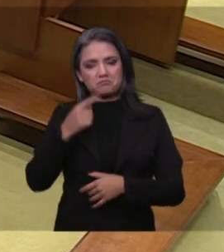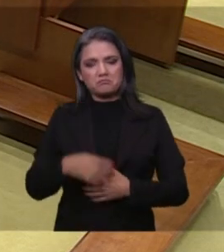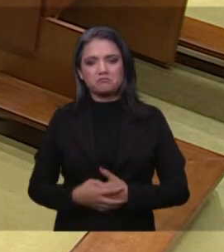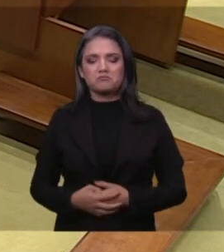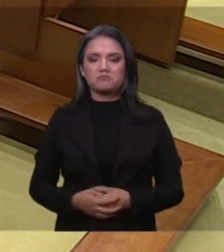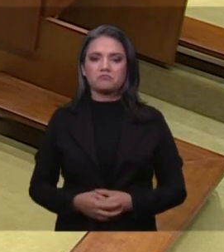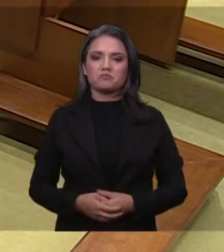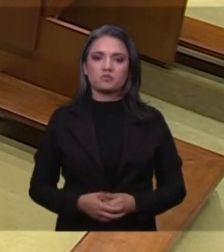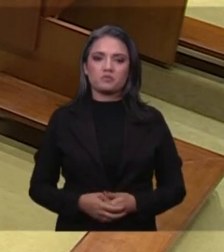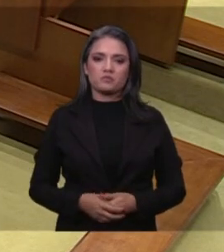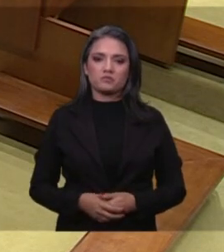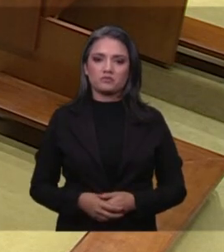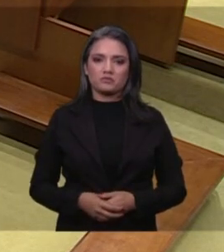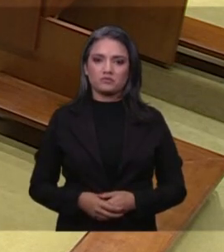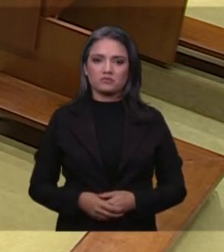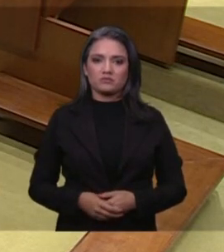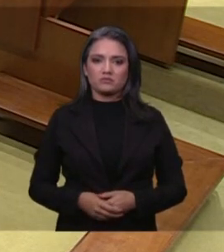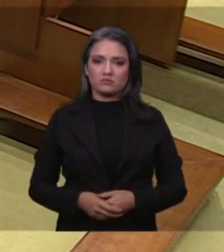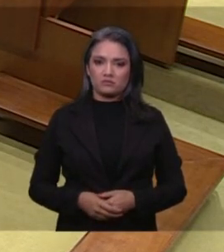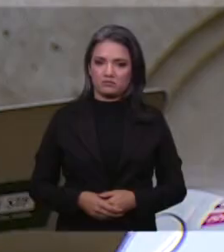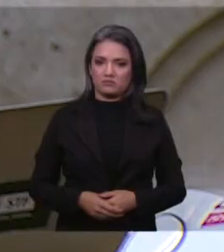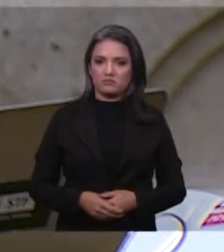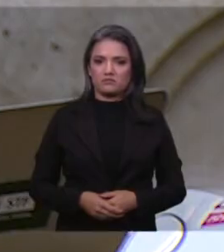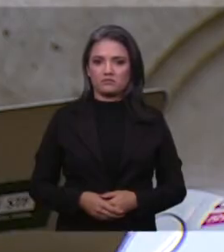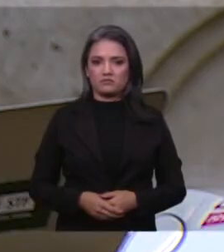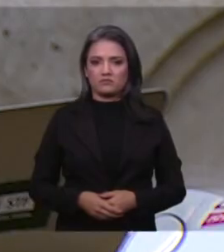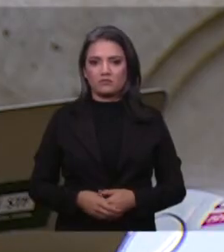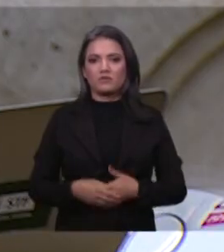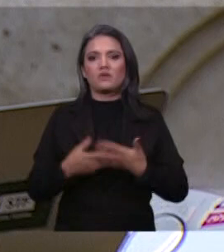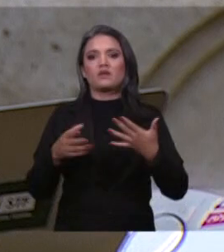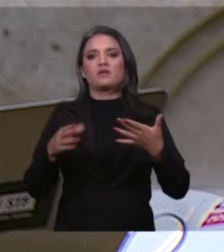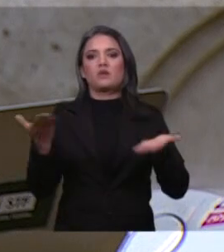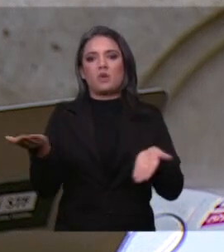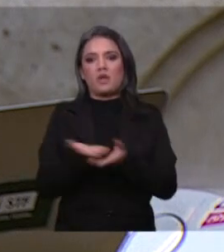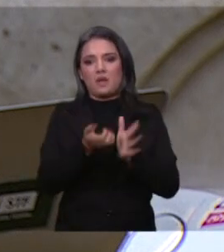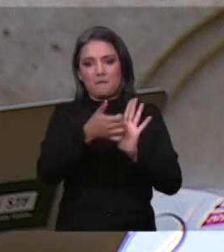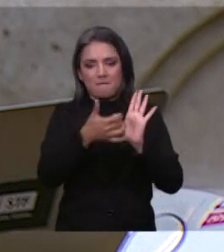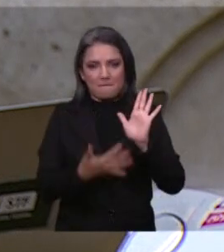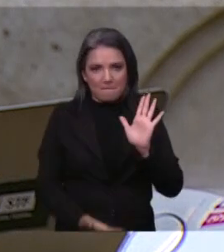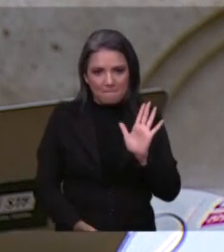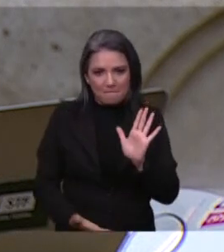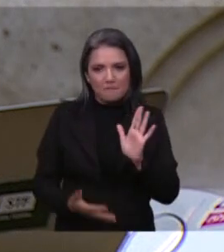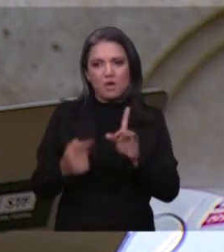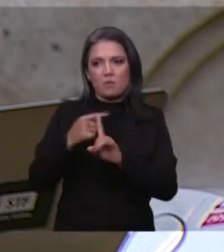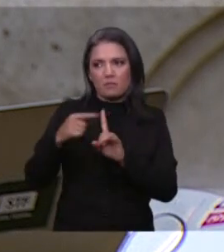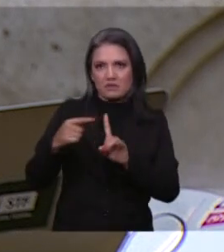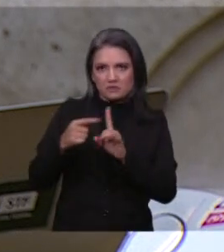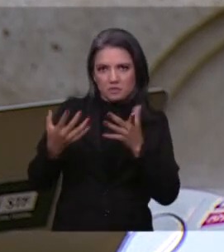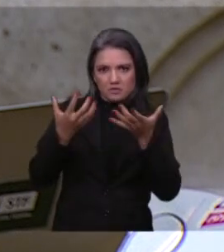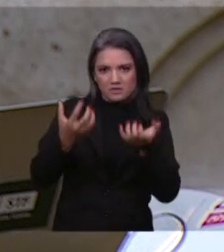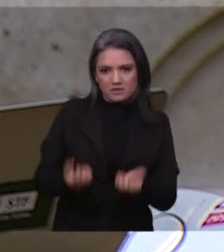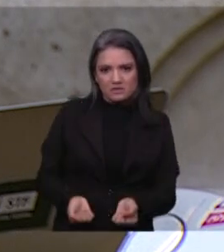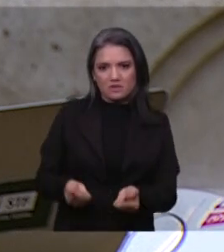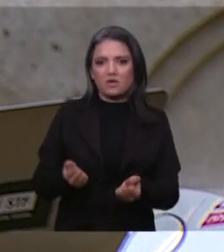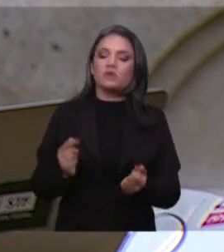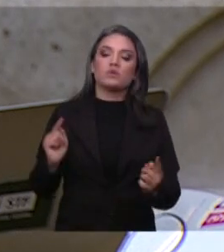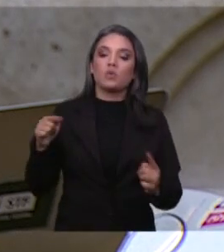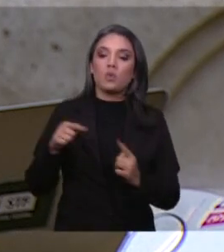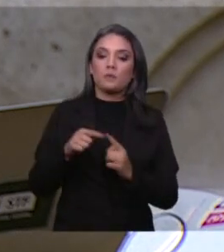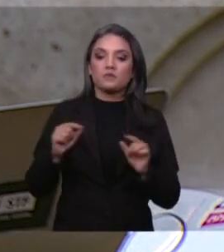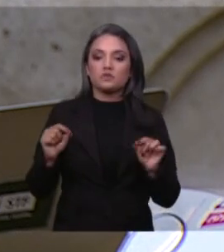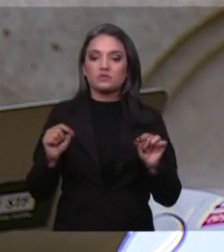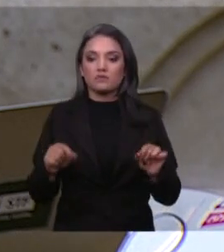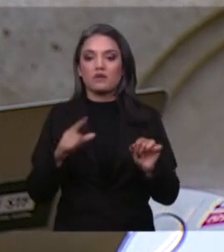Então, nós vamos, posso caprichar mais na redação, mas ficou embargos de declaração parcialmente acolhidos para o fim